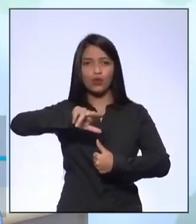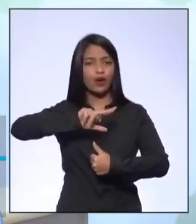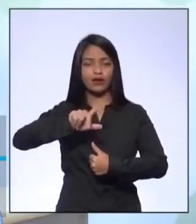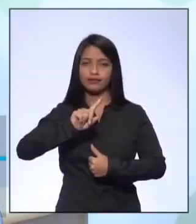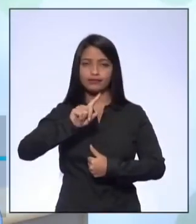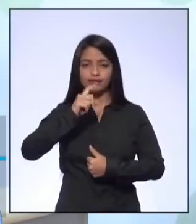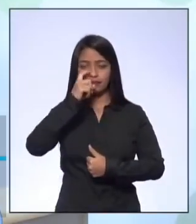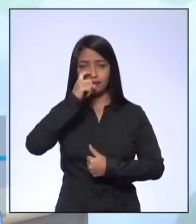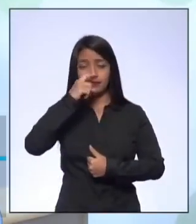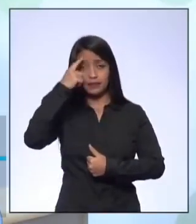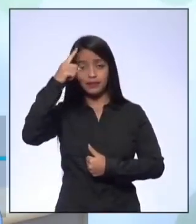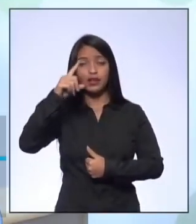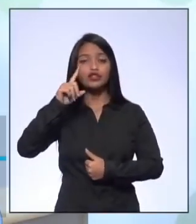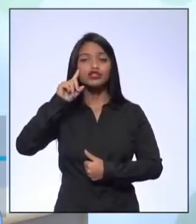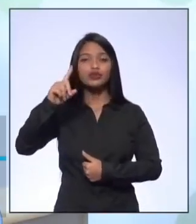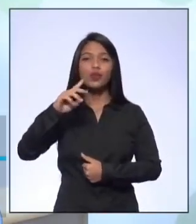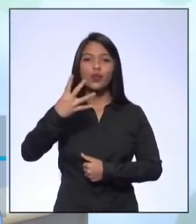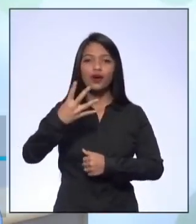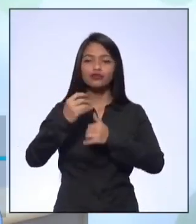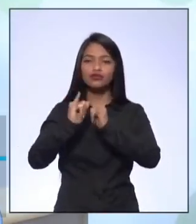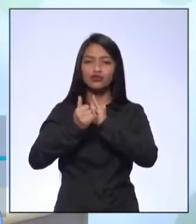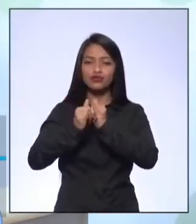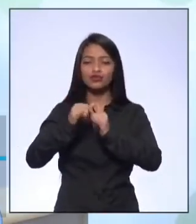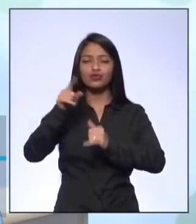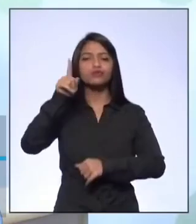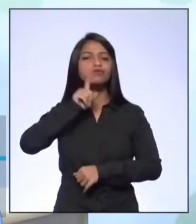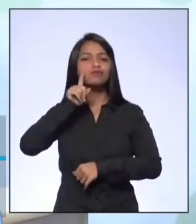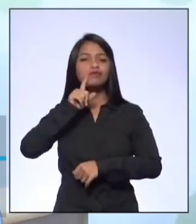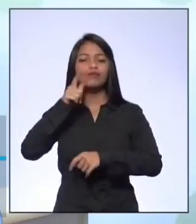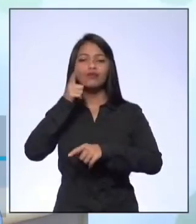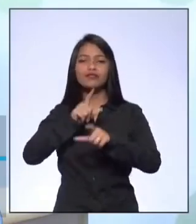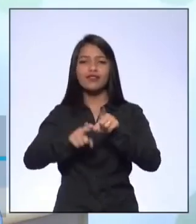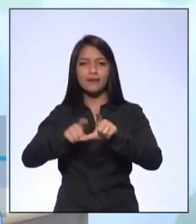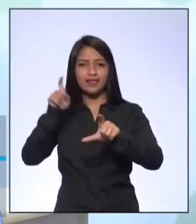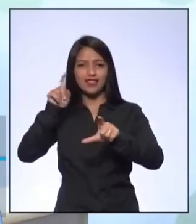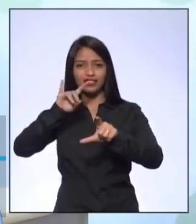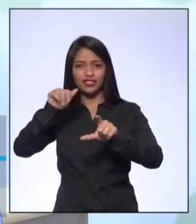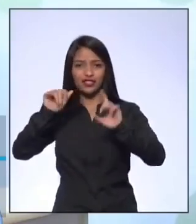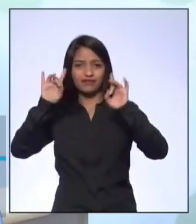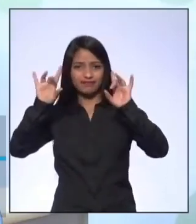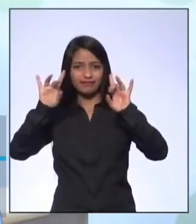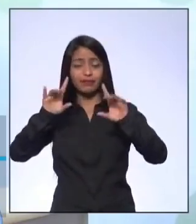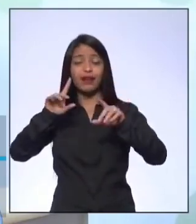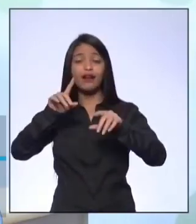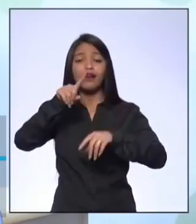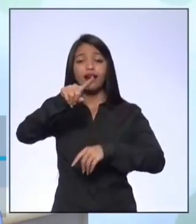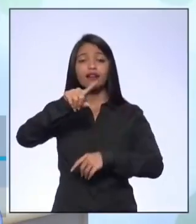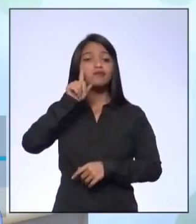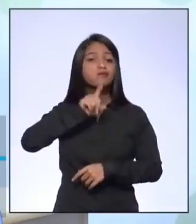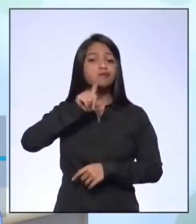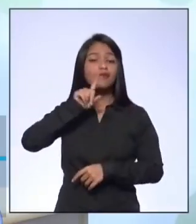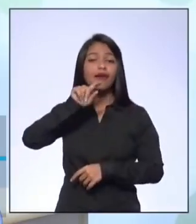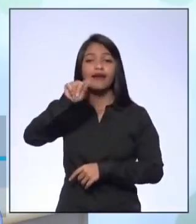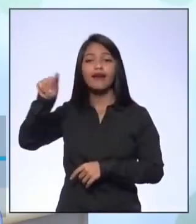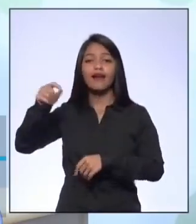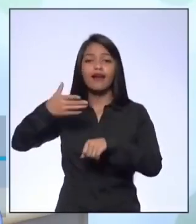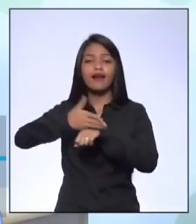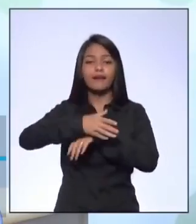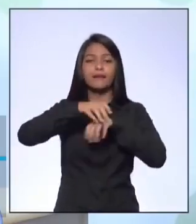da independência dos Estados Unidos, que foram colonizados pelos ingleses ali por volta